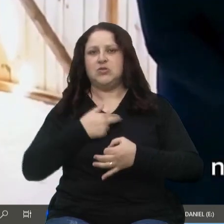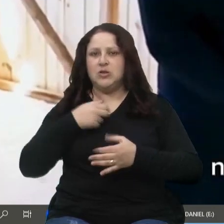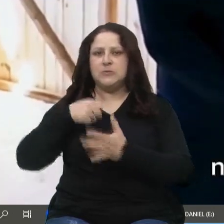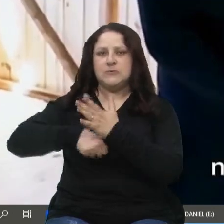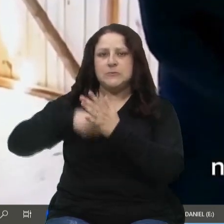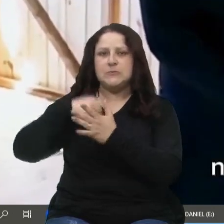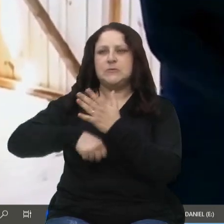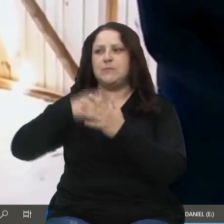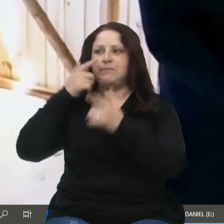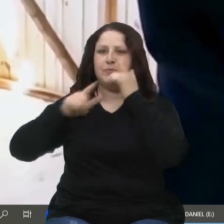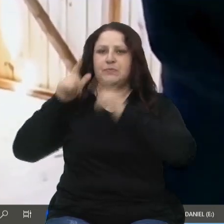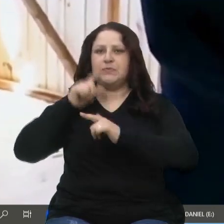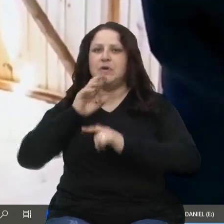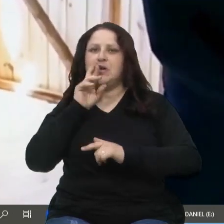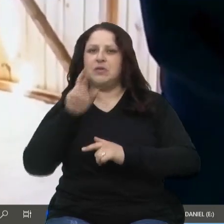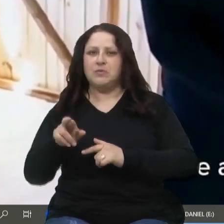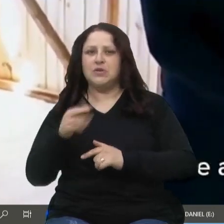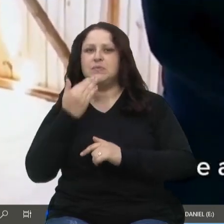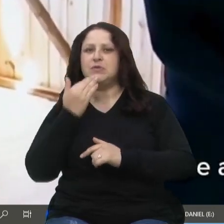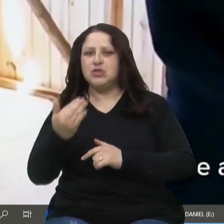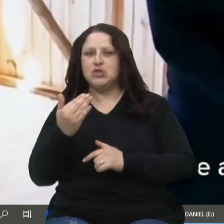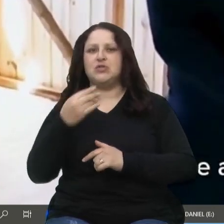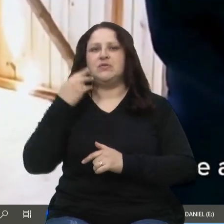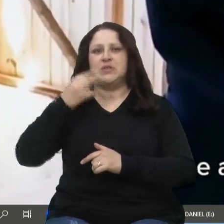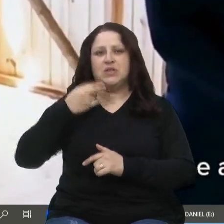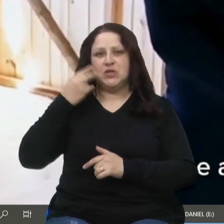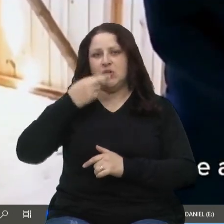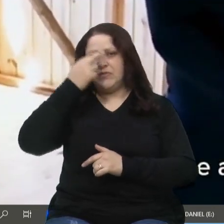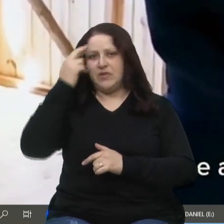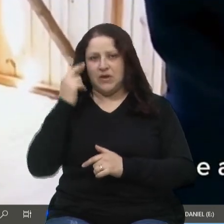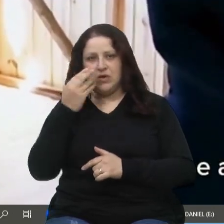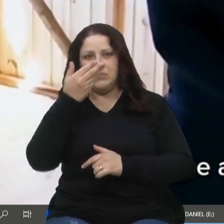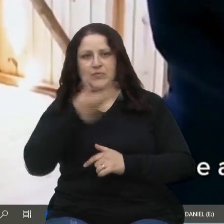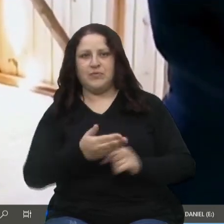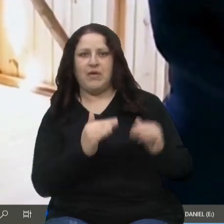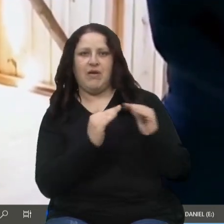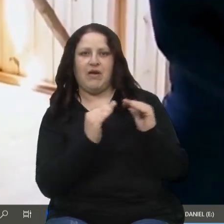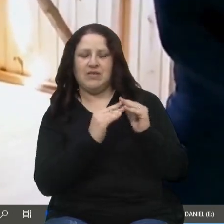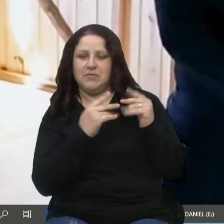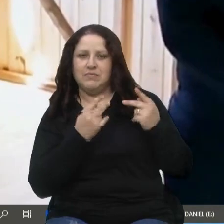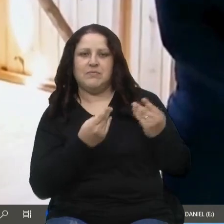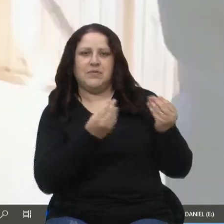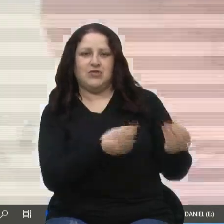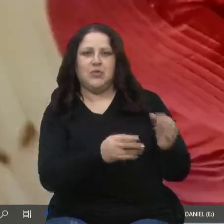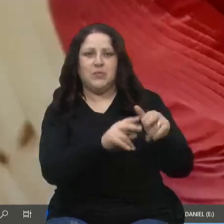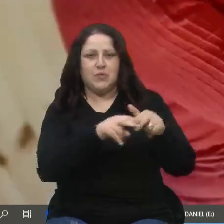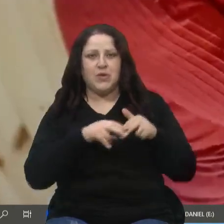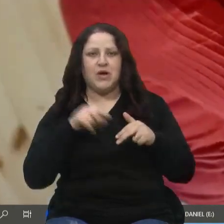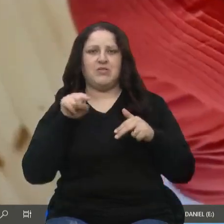atendemos o pedido do vereador Rafael Bueno, e a casa, então, está aqui à sua disposição através do mandato dele.